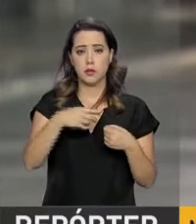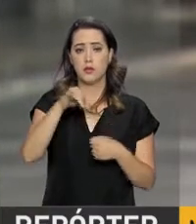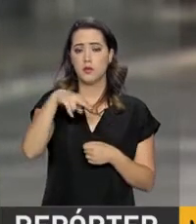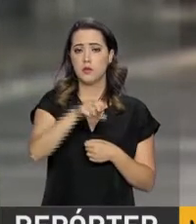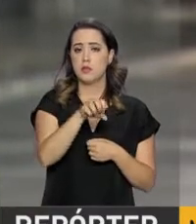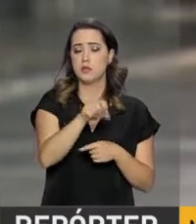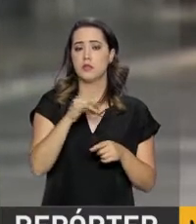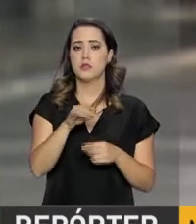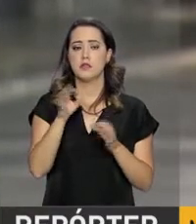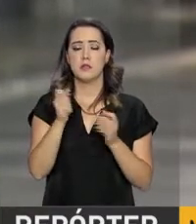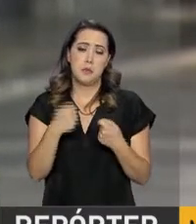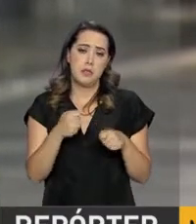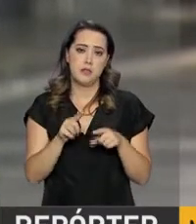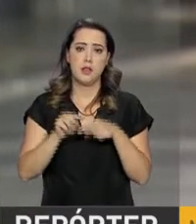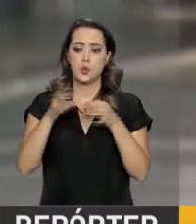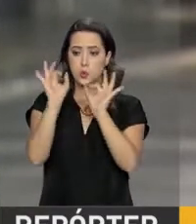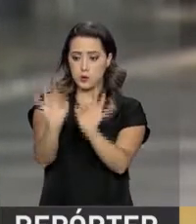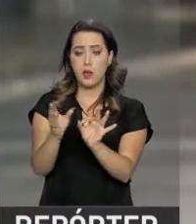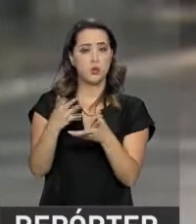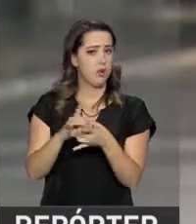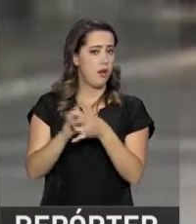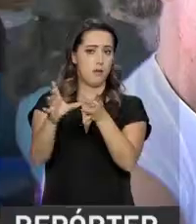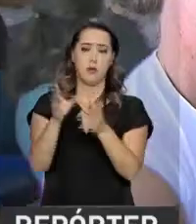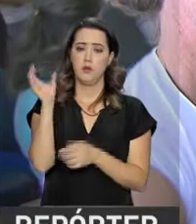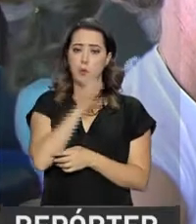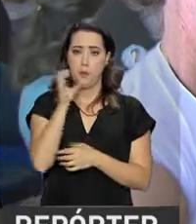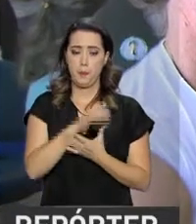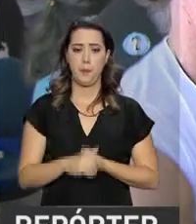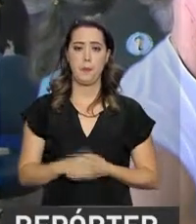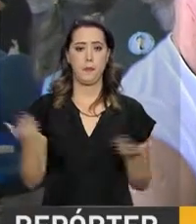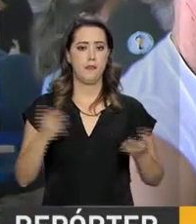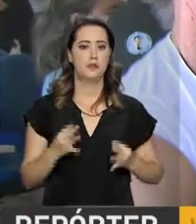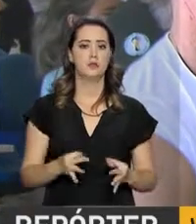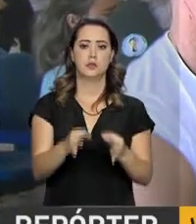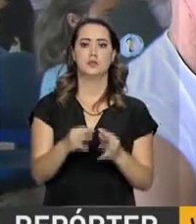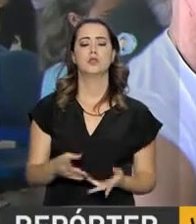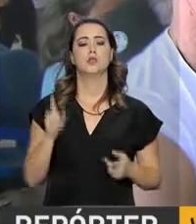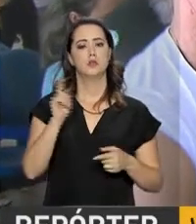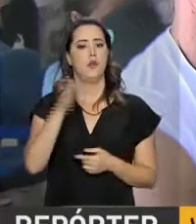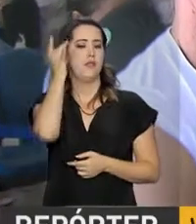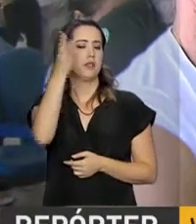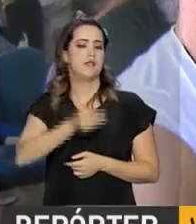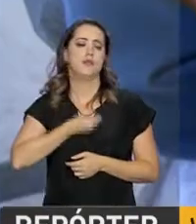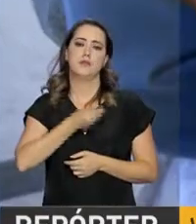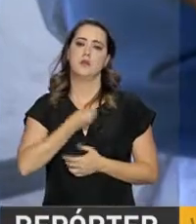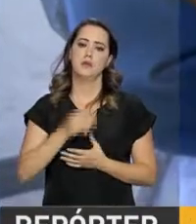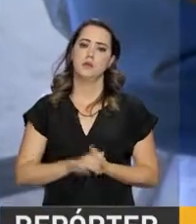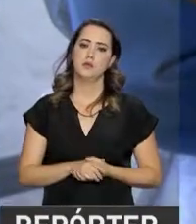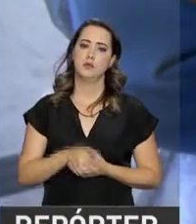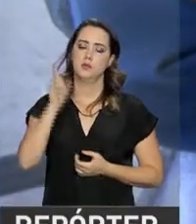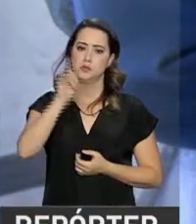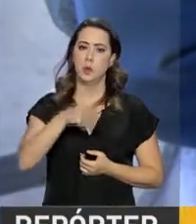tudo estiver certo, o benefício será concedido automaticamente. A tecnologia está aí exatamente para isso, né? Facilitar a vida da gente. Eu